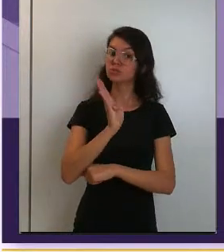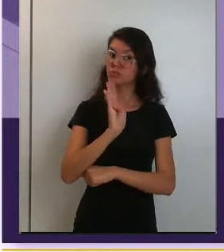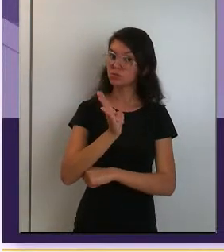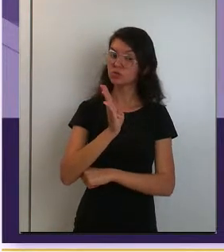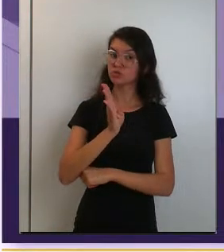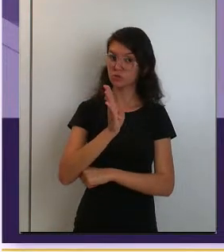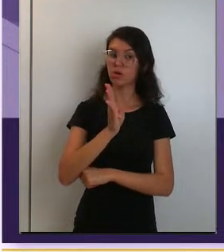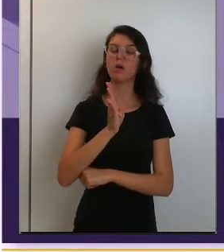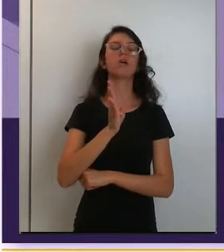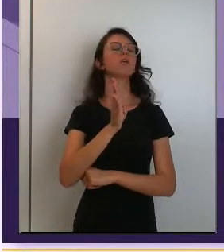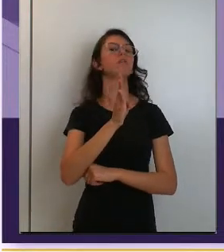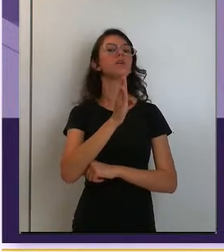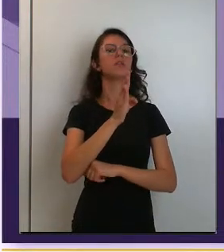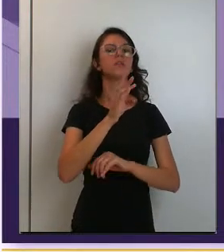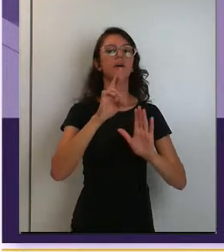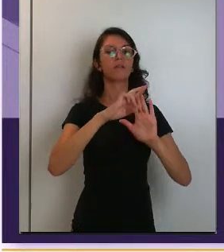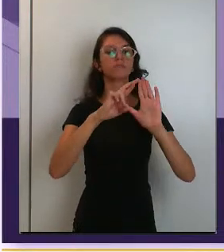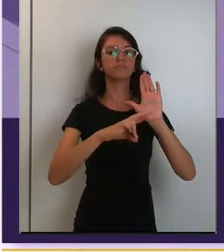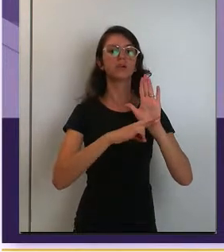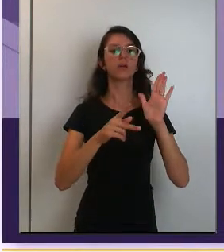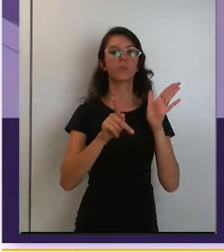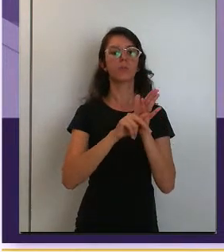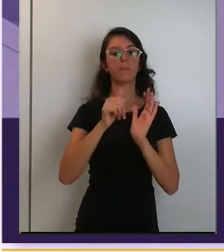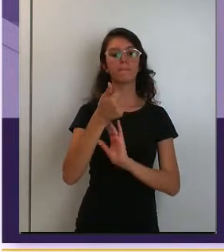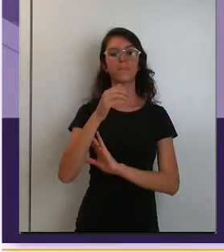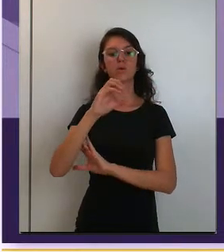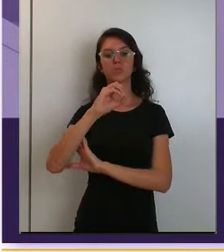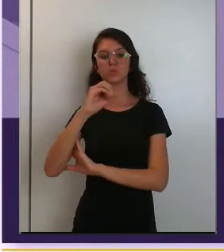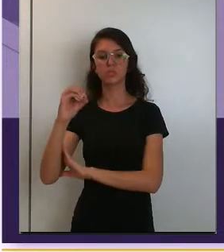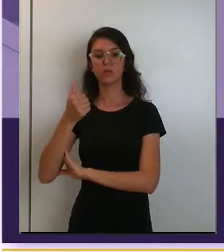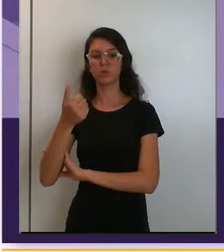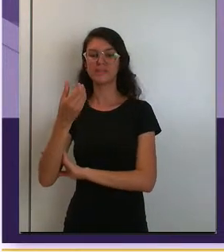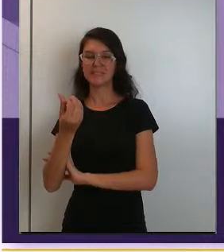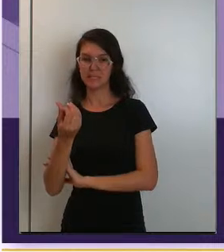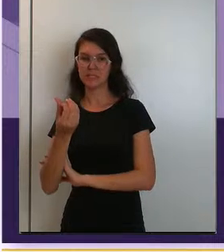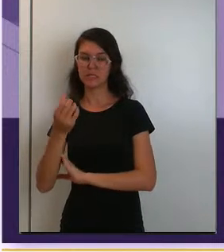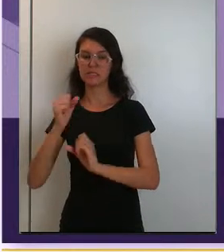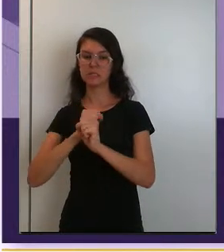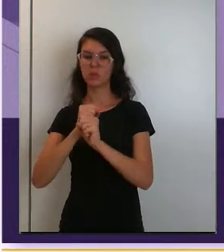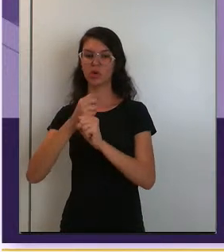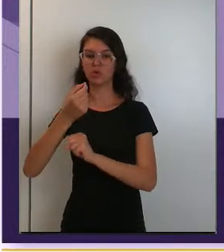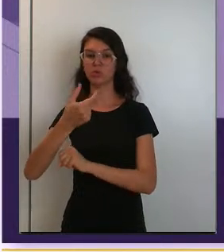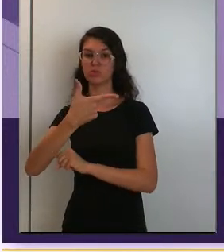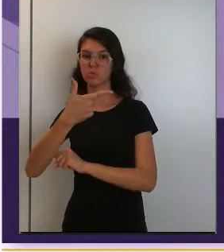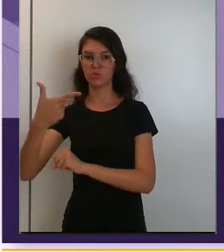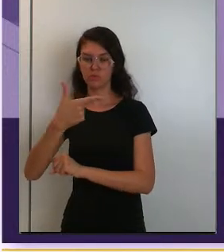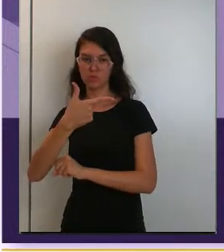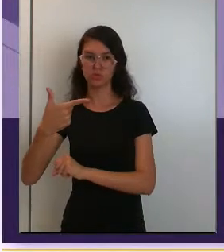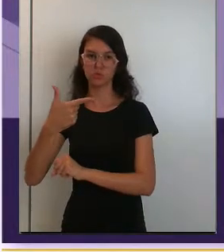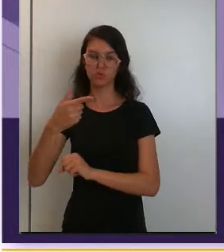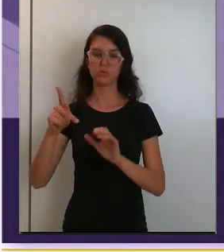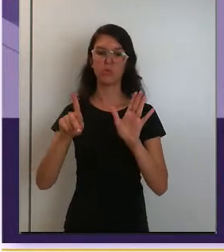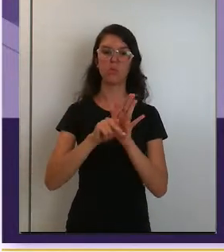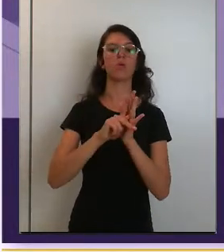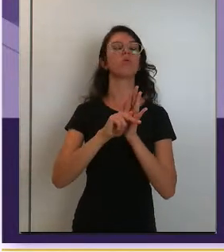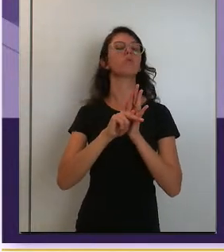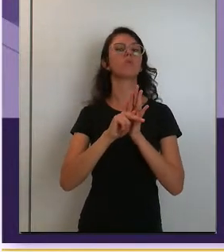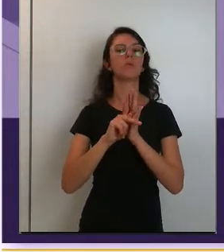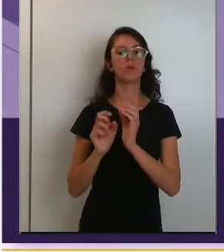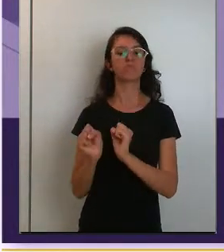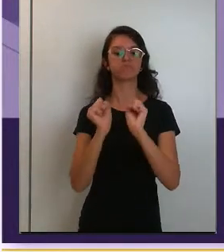medida provisória 1116 de 2022, que foi apresentada pelo Poder Executivo